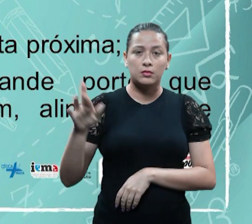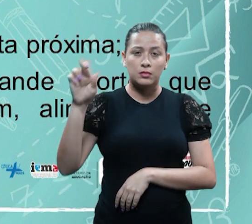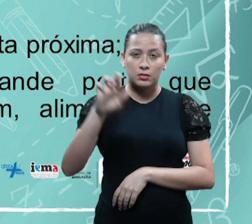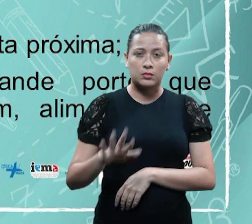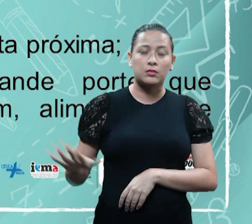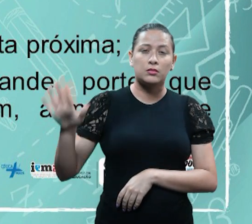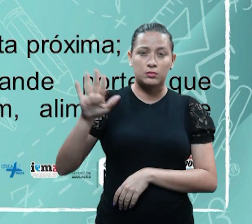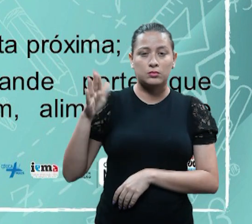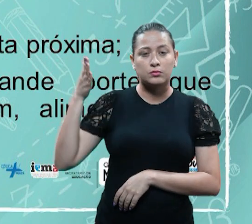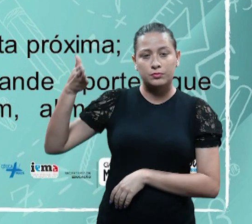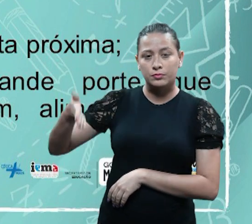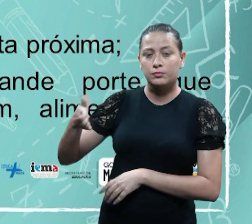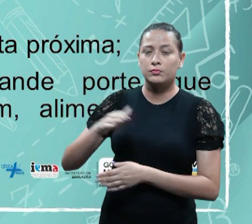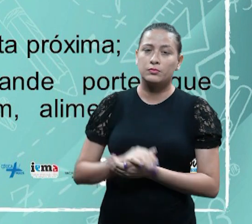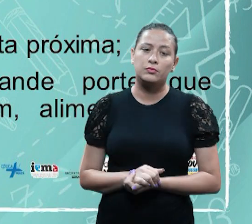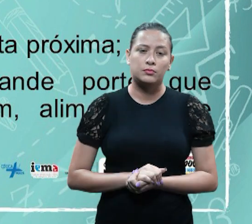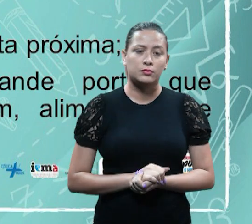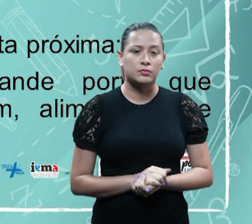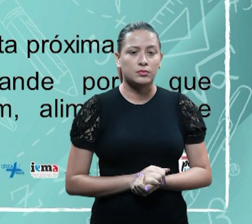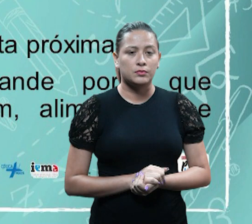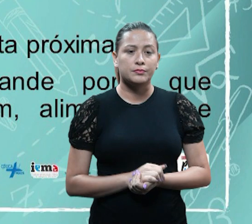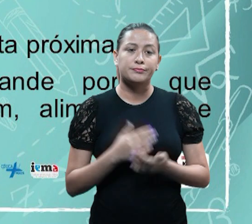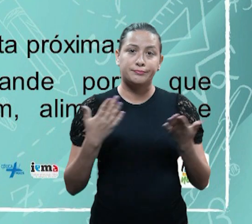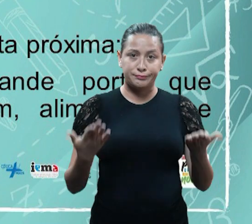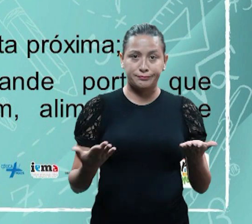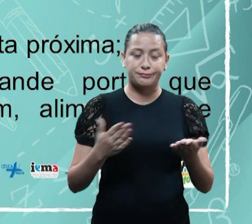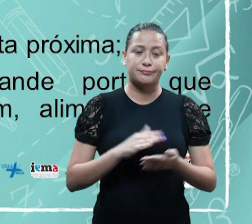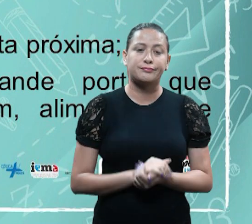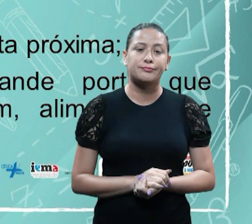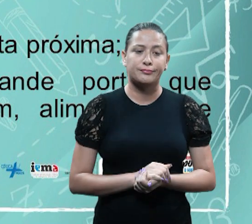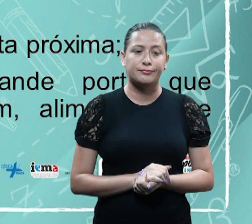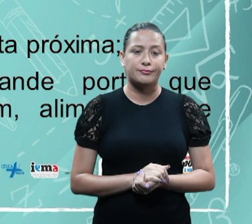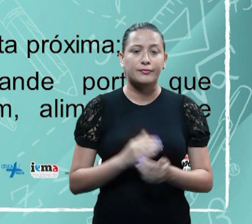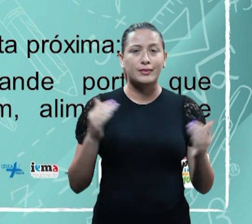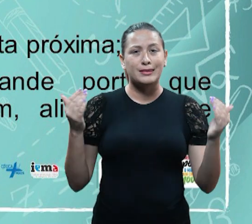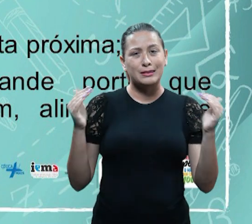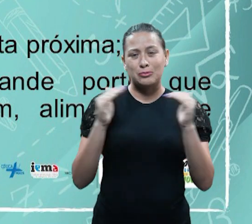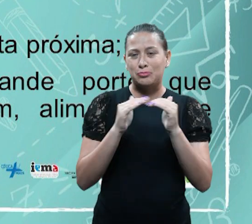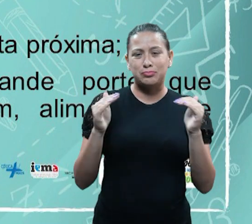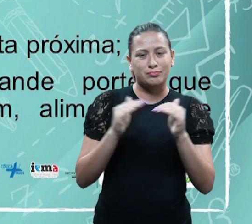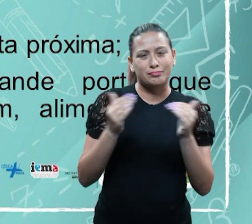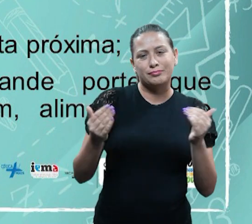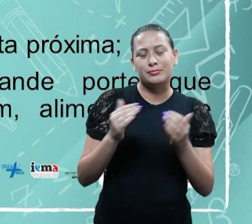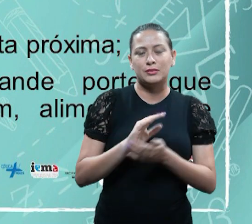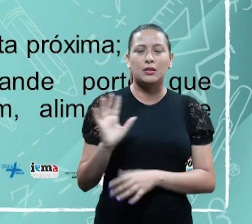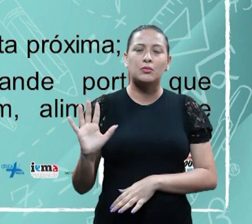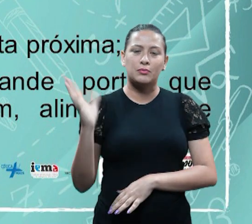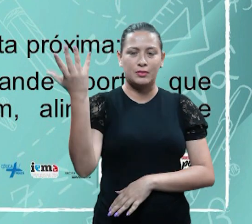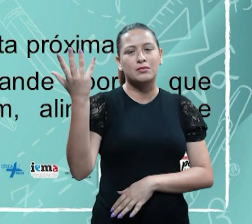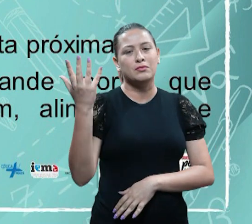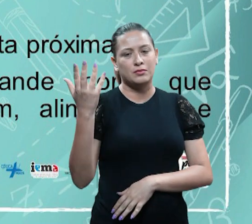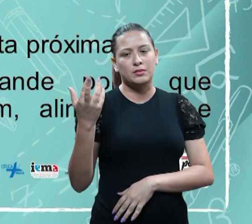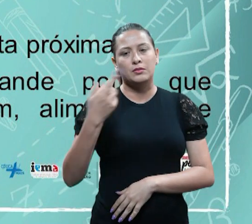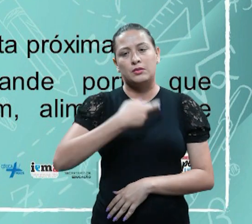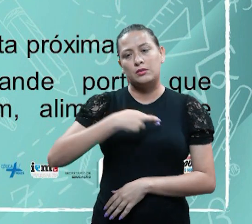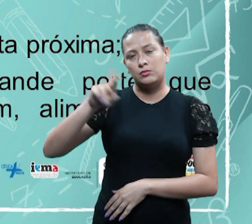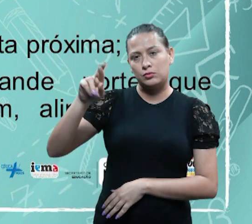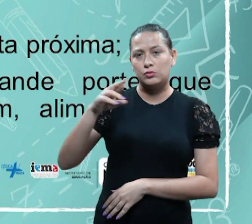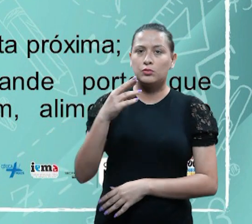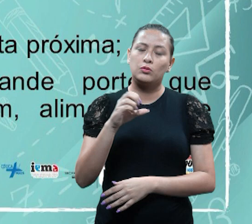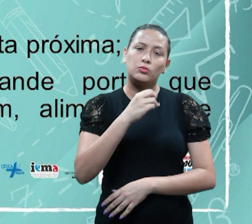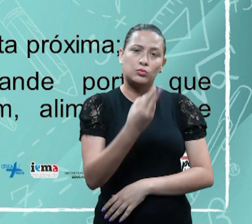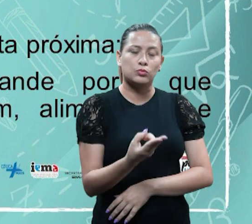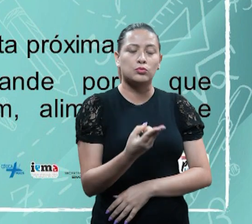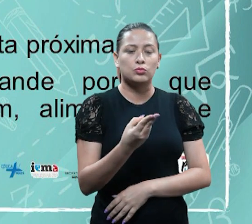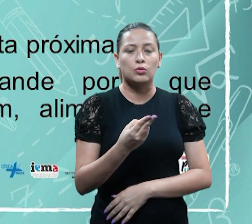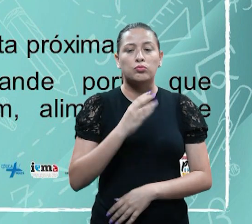Como? Não coincidir com eventos cívicos ou religiosos, locais, regionais ou nacionais, então a gente tem que